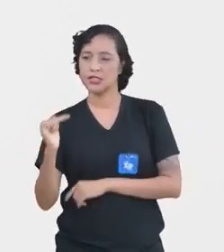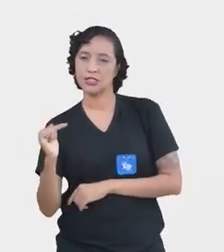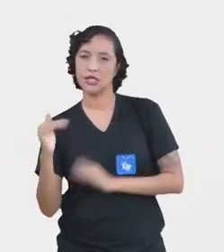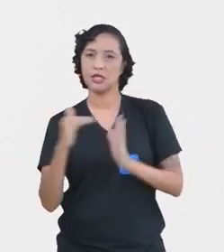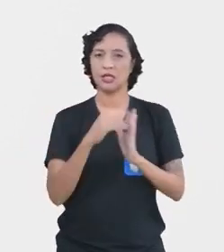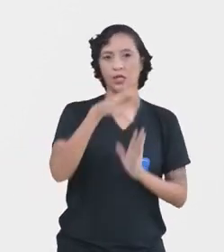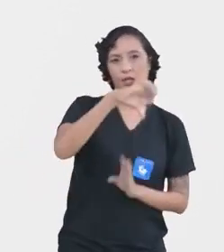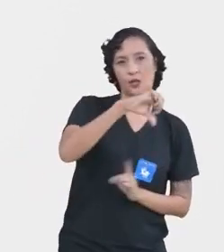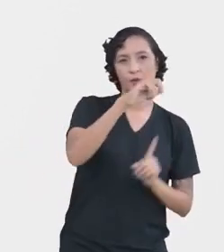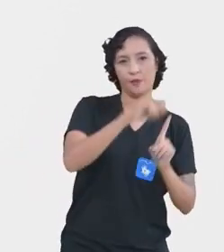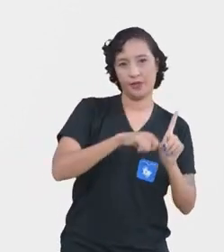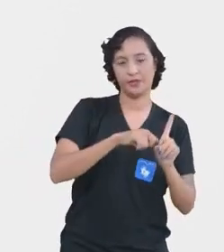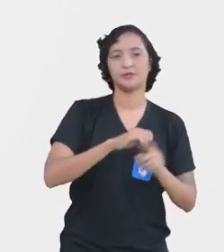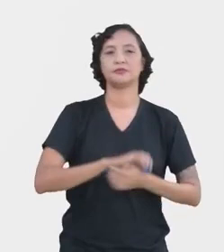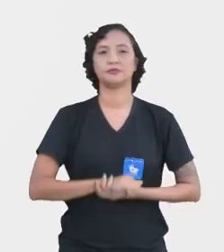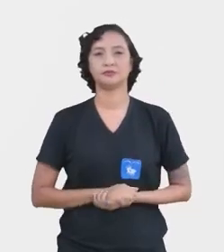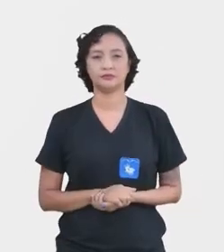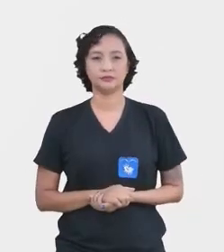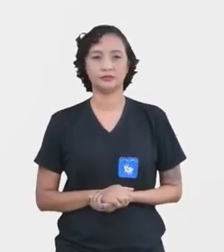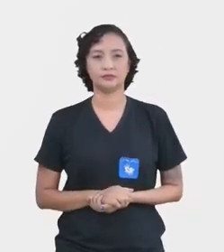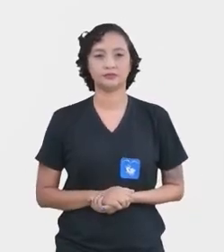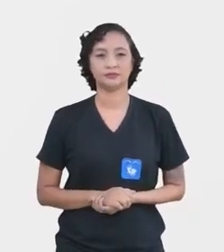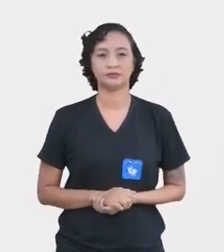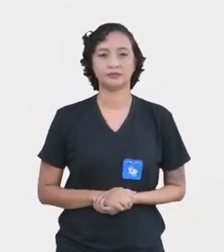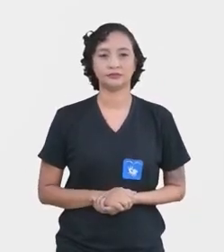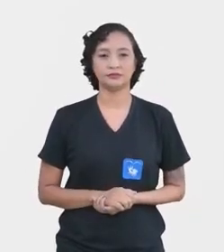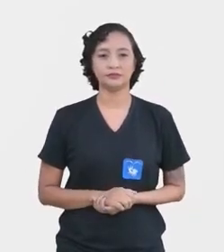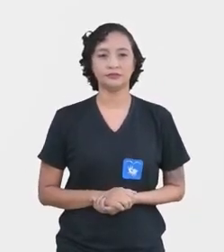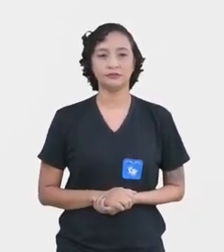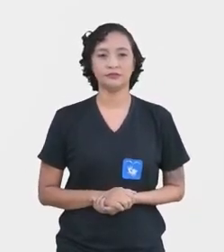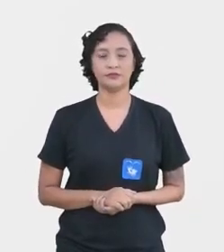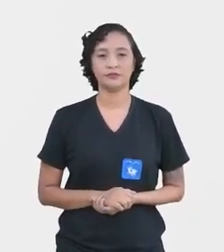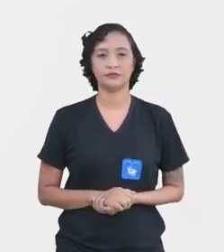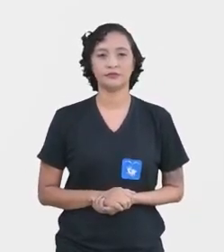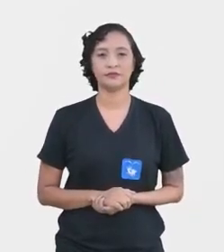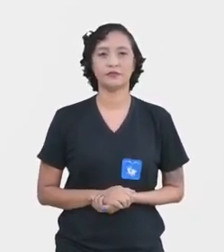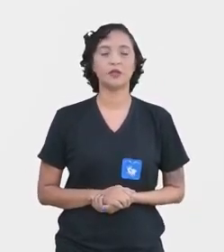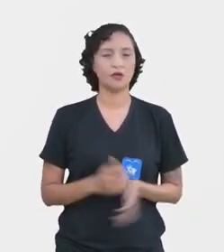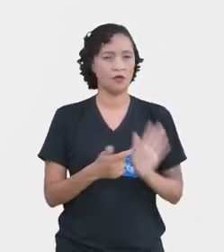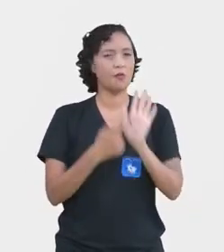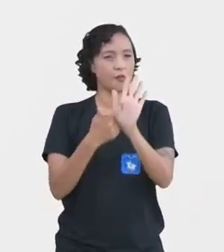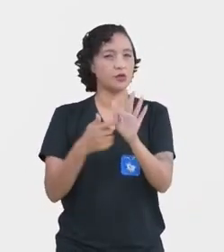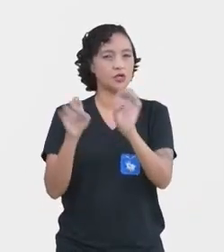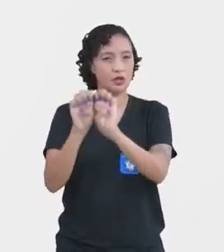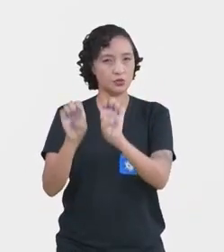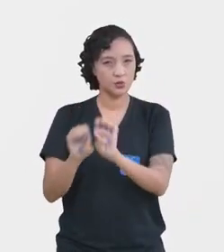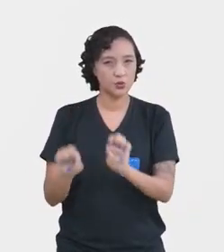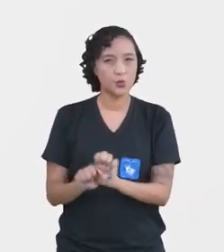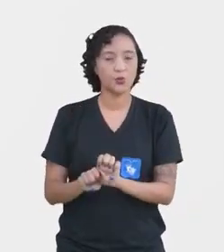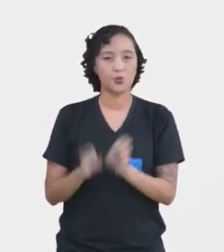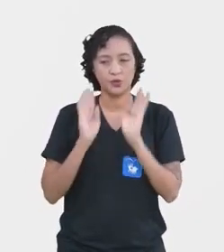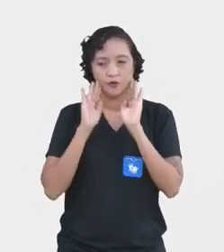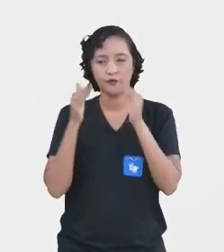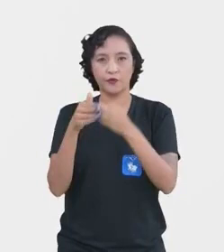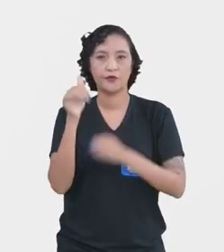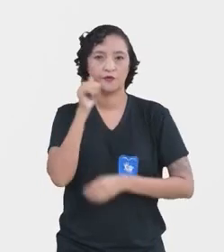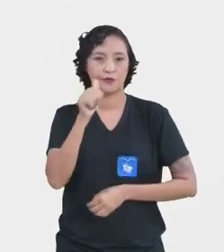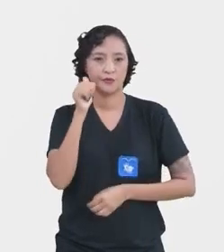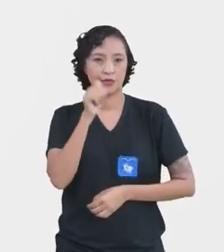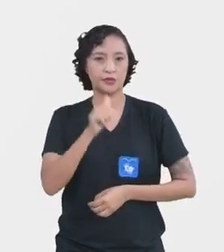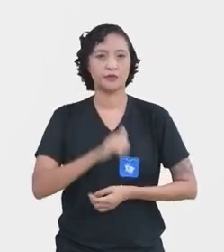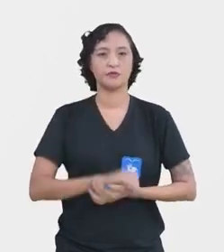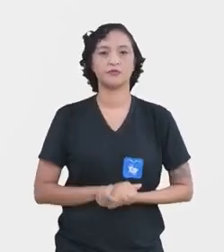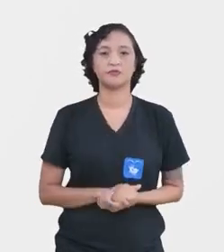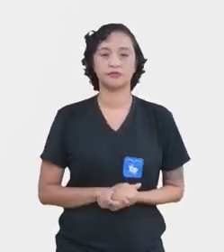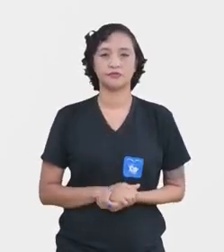9 meses. Aí eu coloco para vocês mais algumas estruturas do sistema reprodutor feminino. As tubas